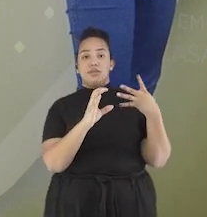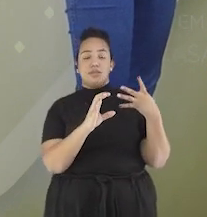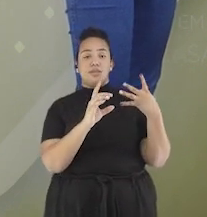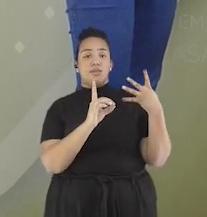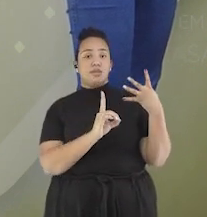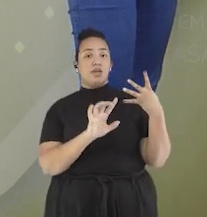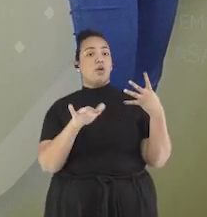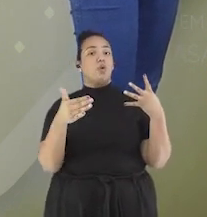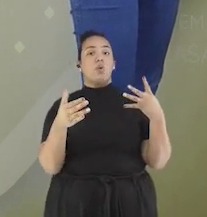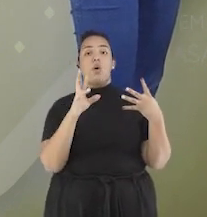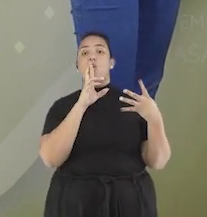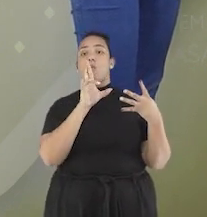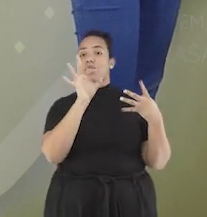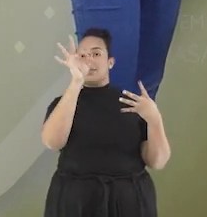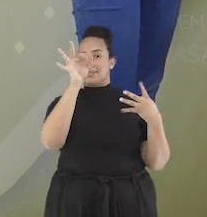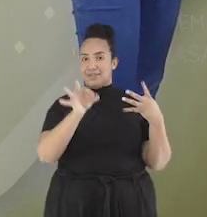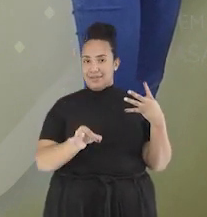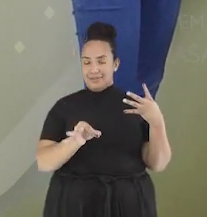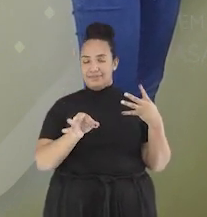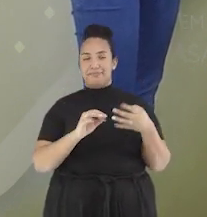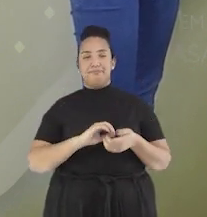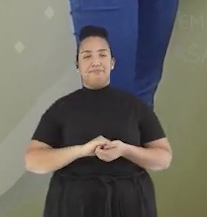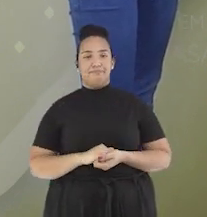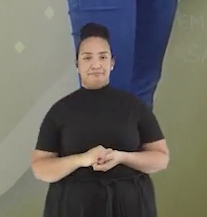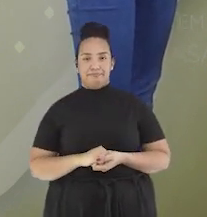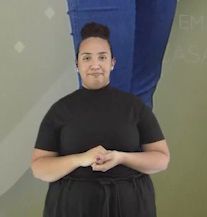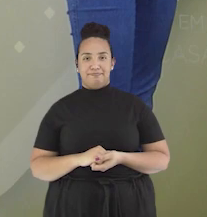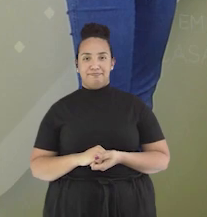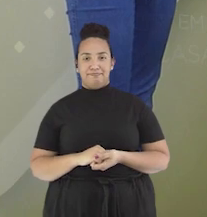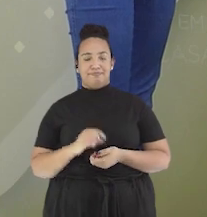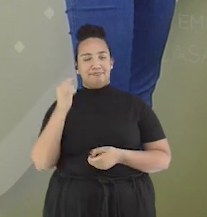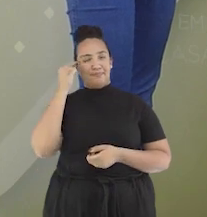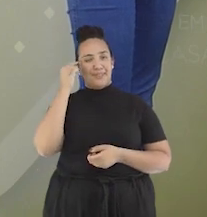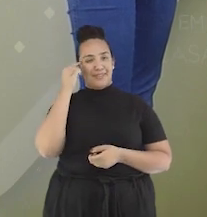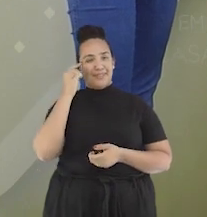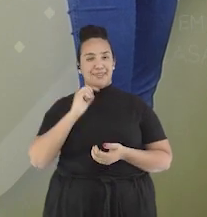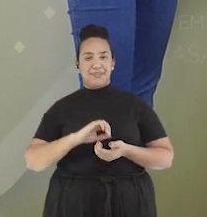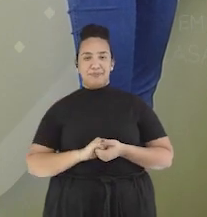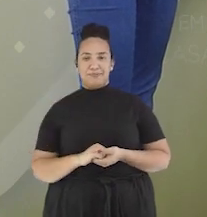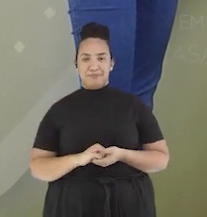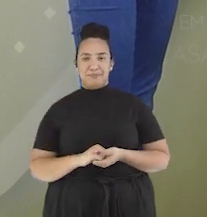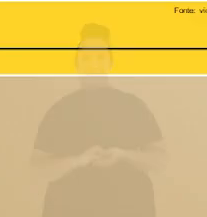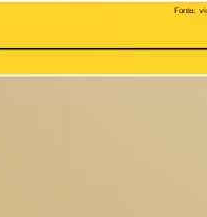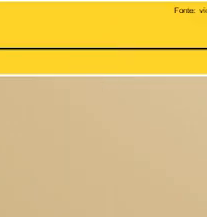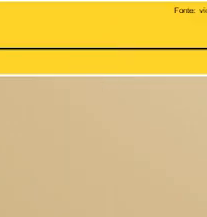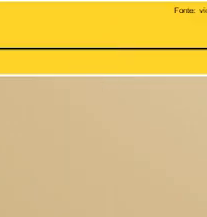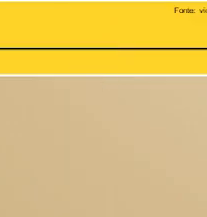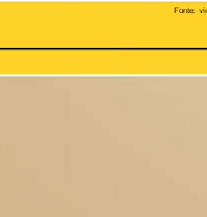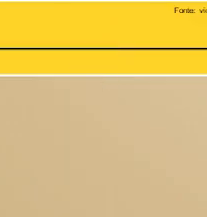B, piada. Letra C, anúncio. Ou letra D, propaganda? Pensem um pouco.